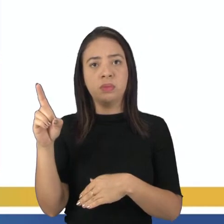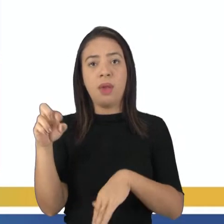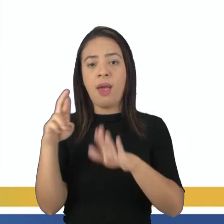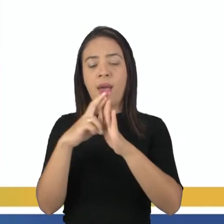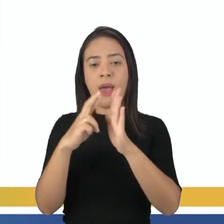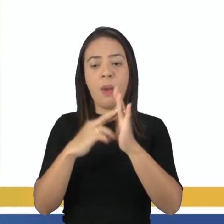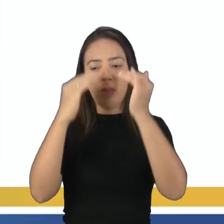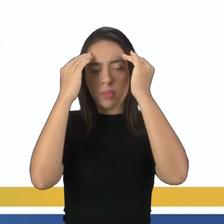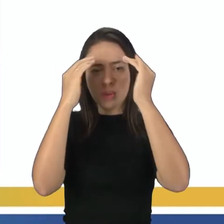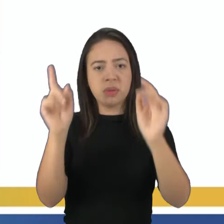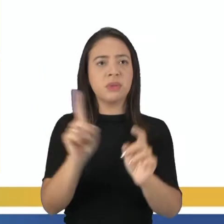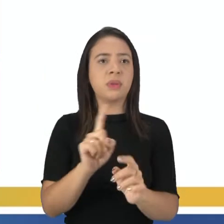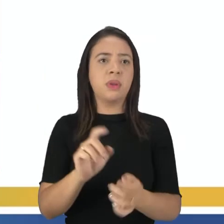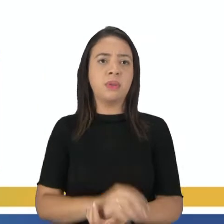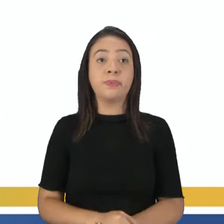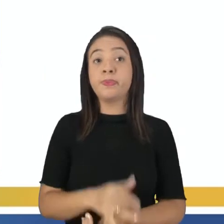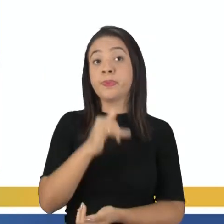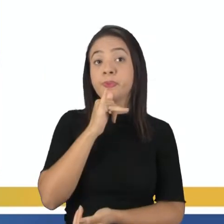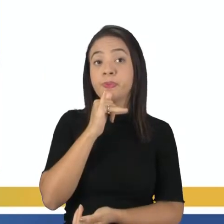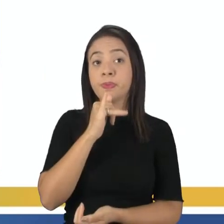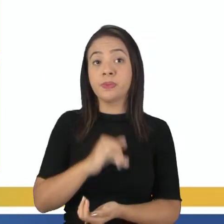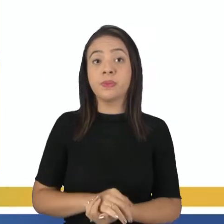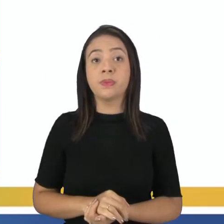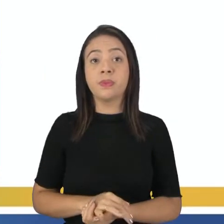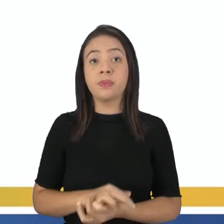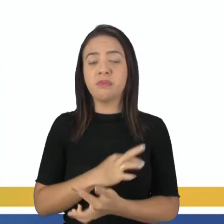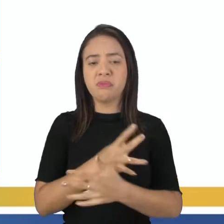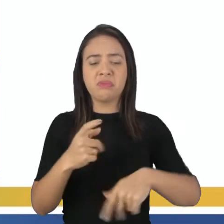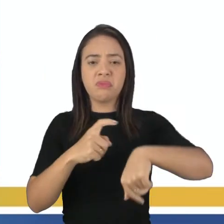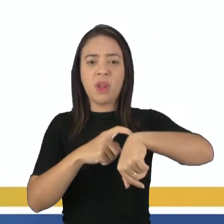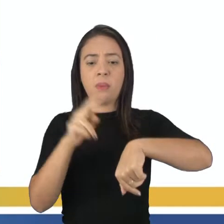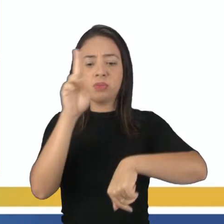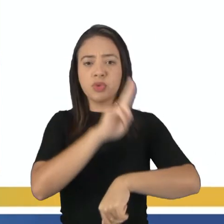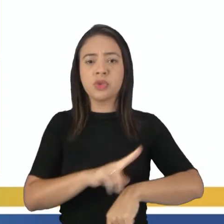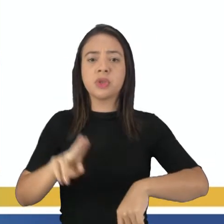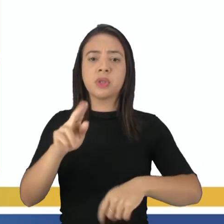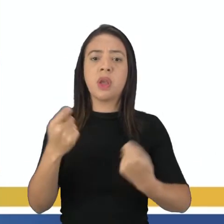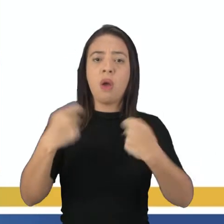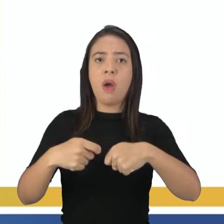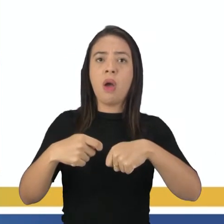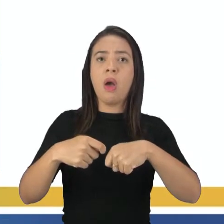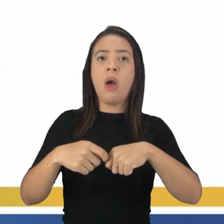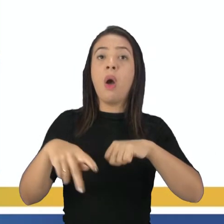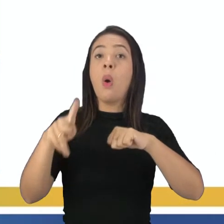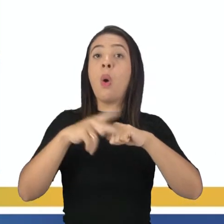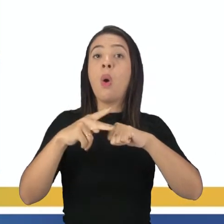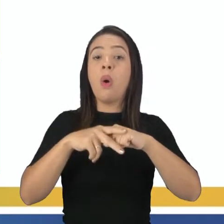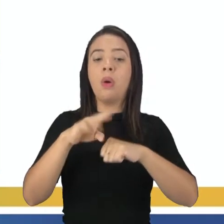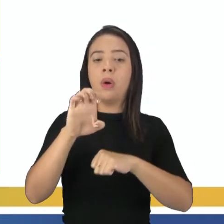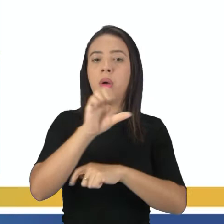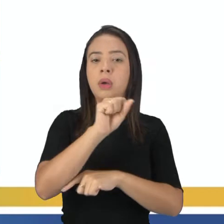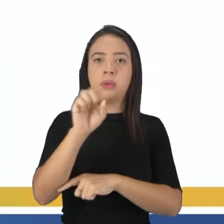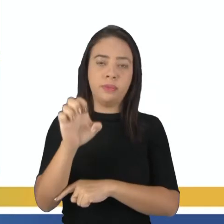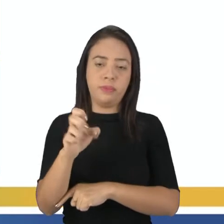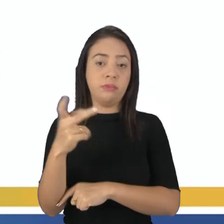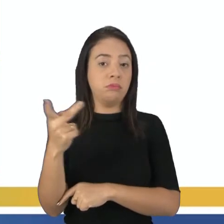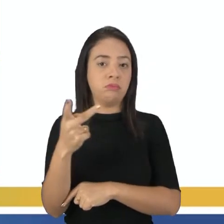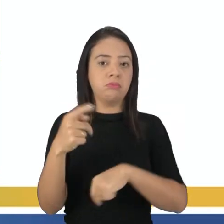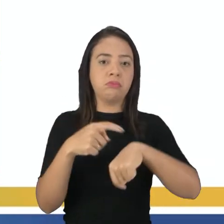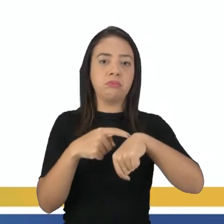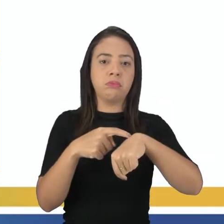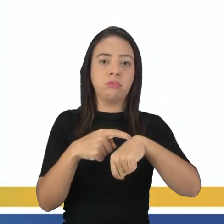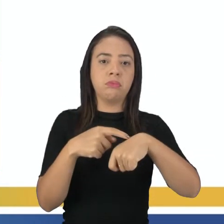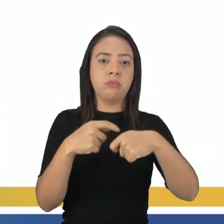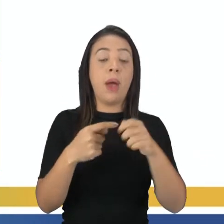não é seguida. Por exemplo, em vários momentos, usamos o pronome esse para as duas situações, tanto